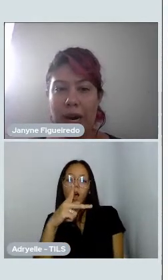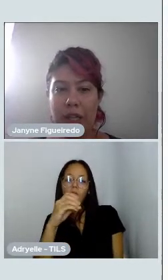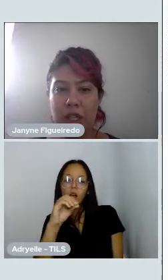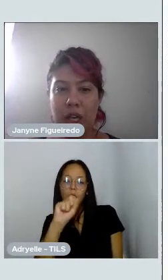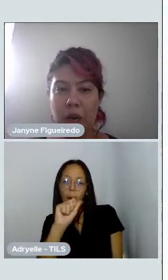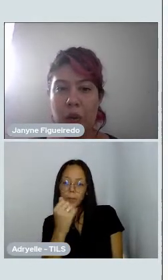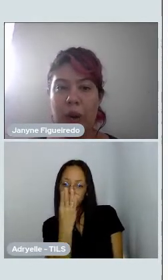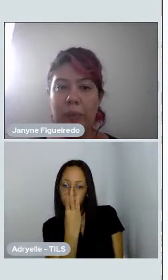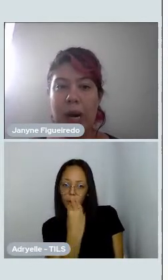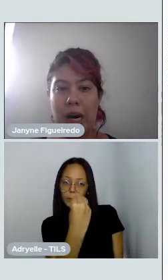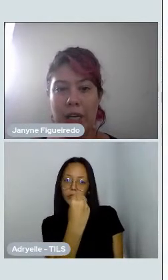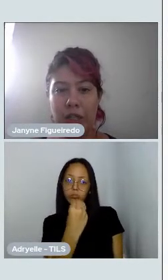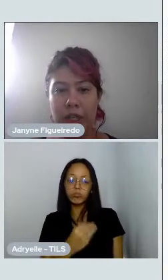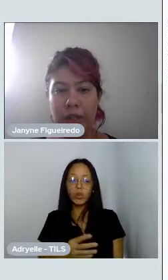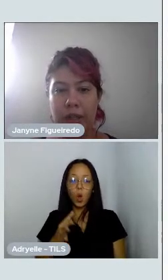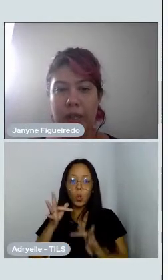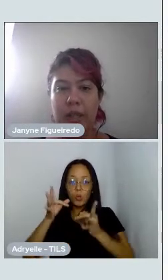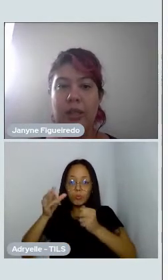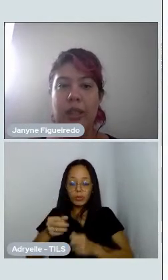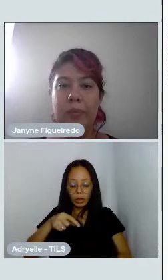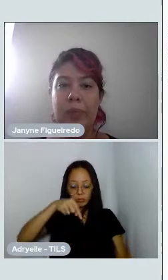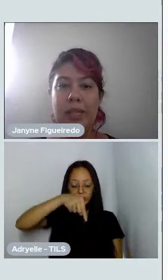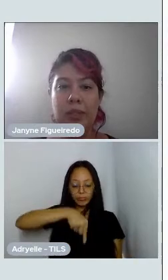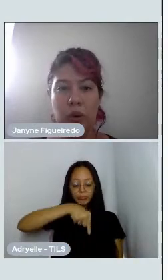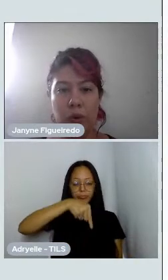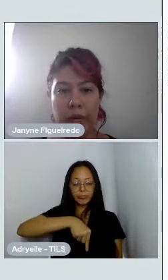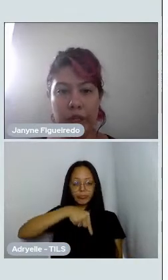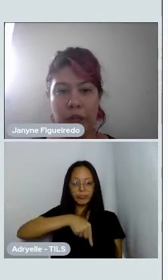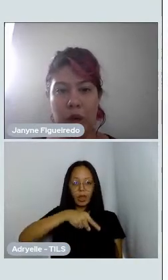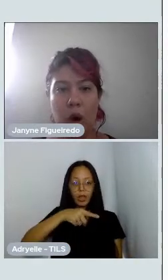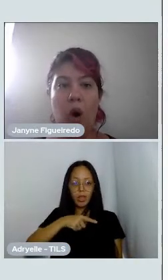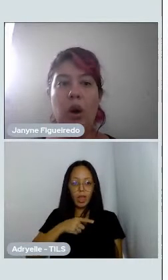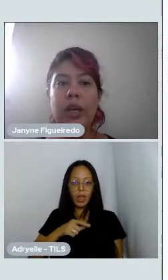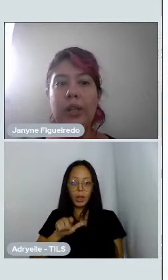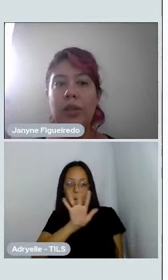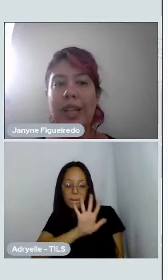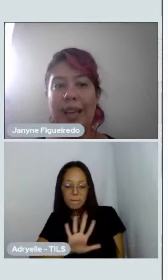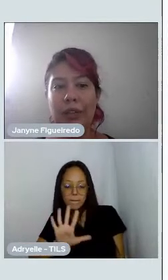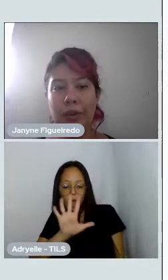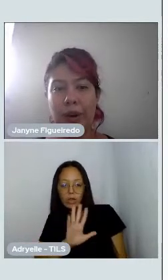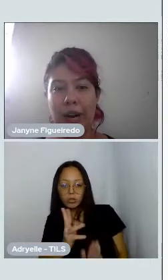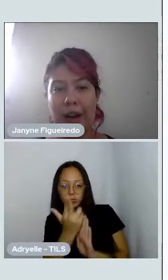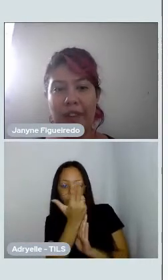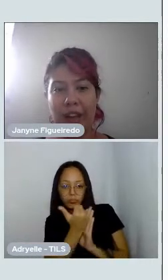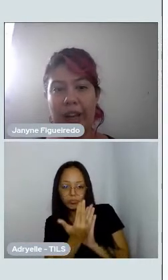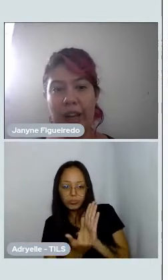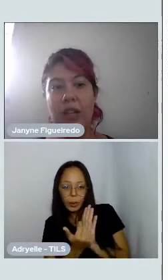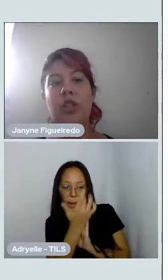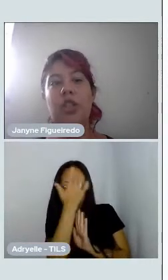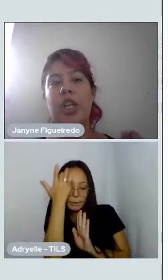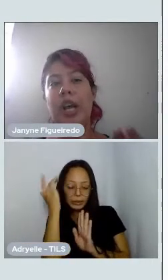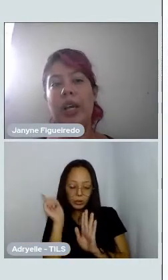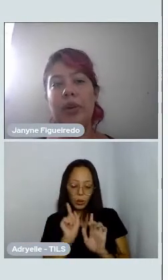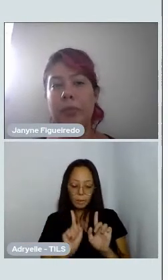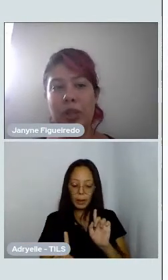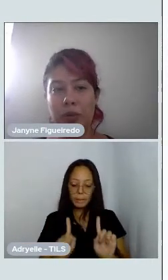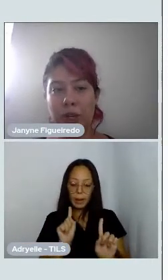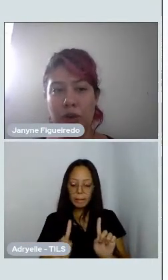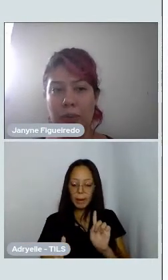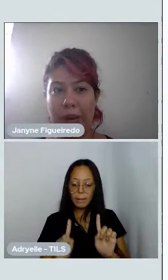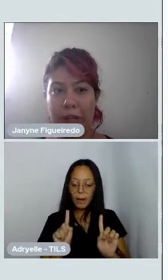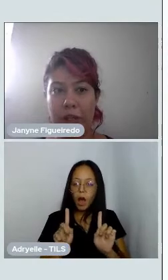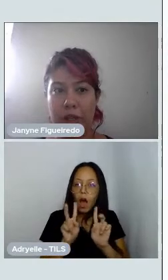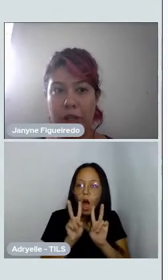final da página uma imagem de pessoas olhando o teto de uma caverna cheio